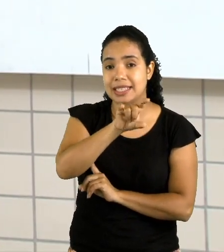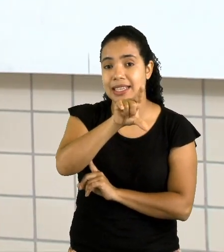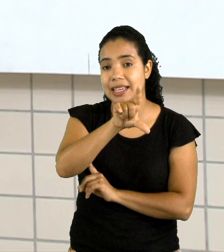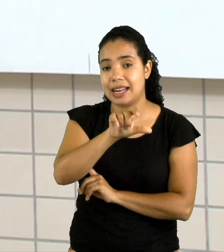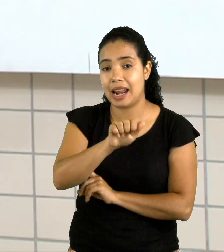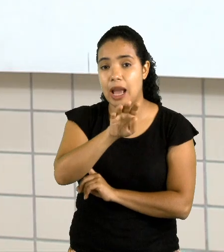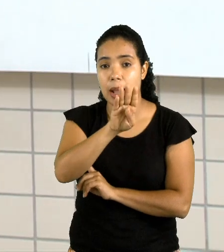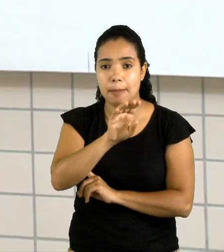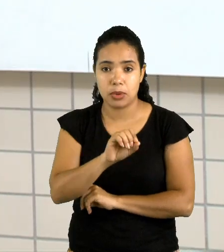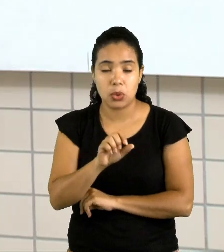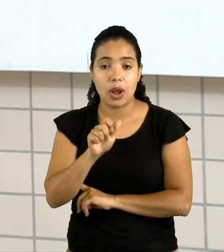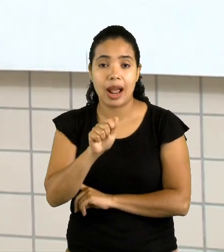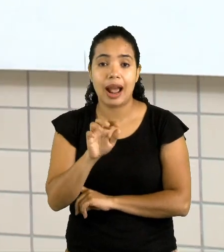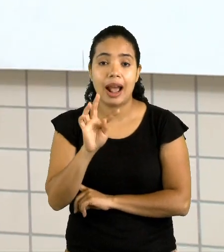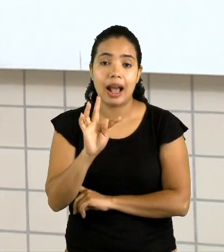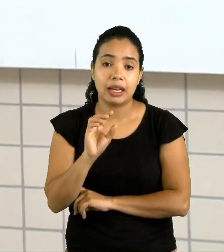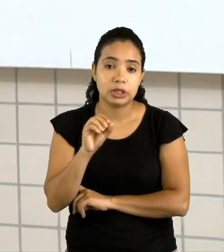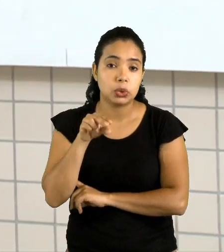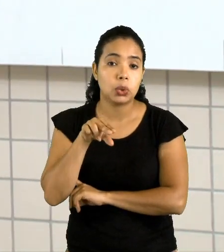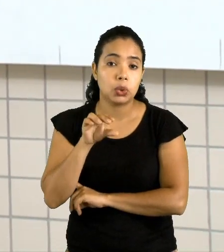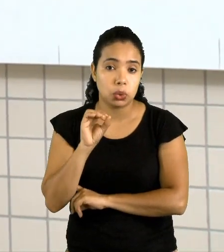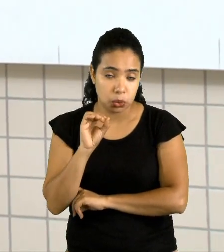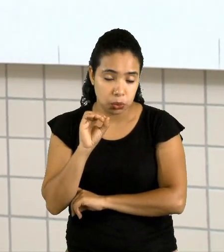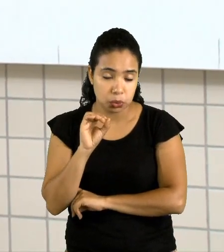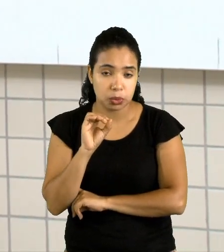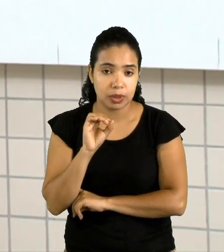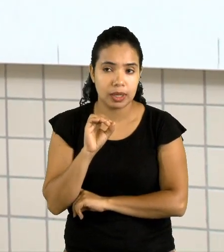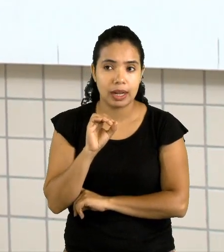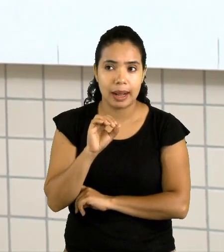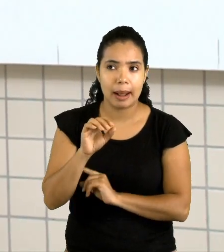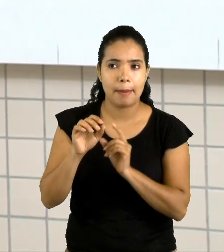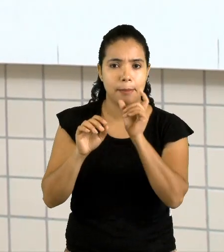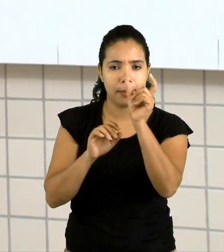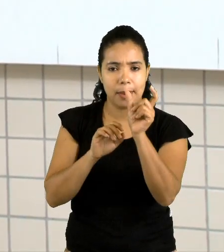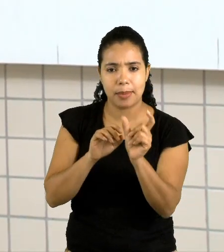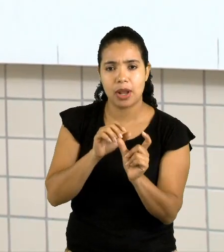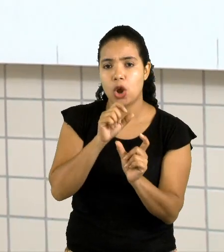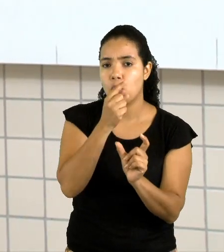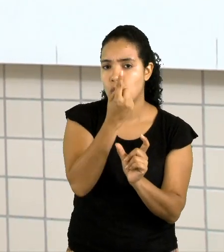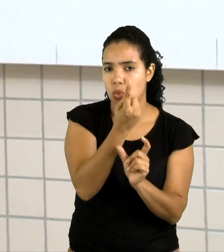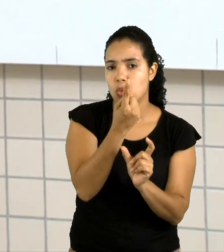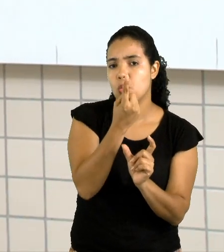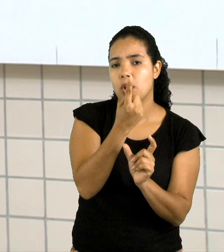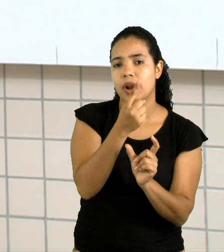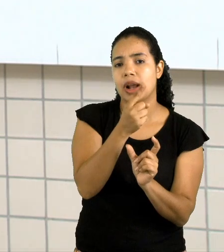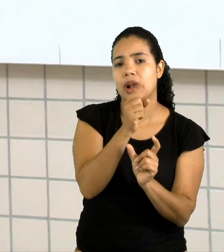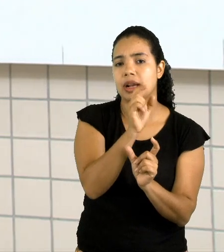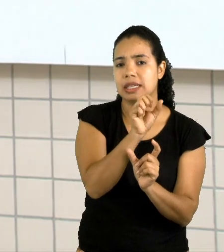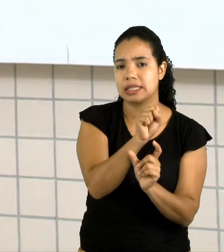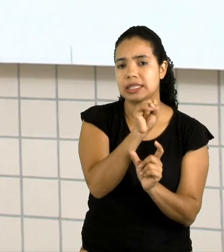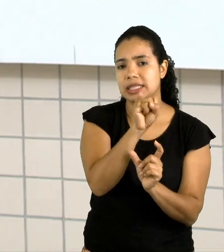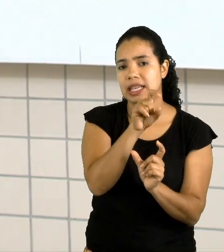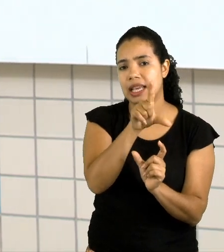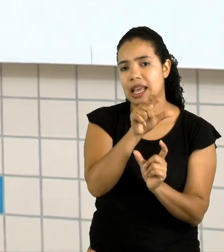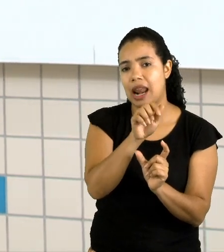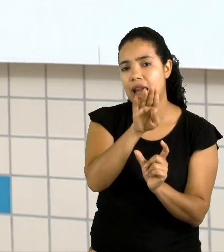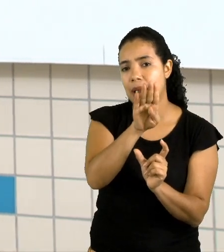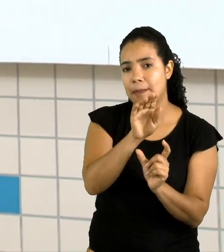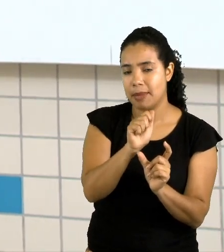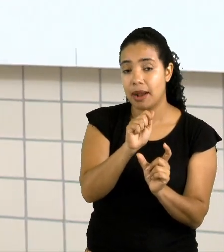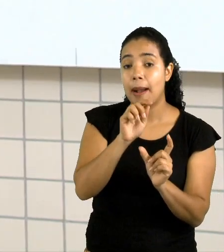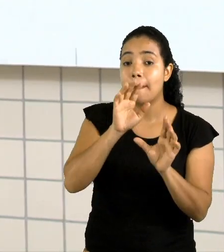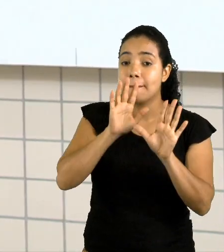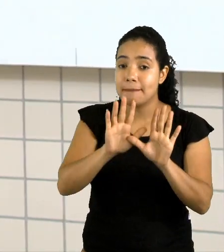é átonos? Aquele monossílabo que tem apenas uma sílaba, mas o som é fraco. Quero que vocês prestem